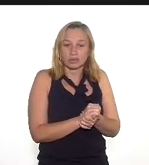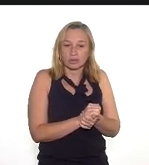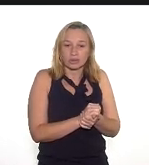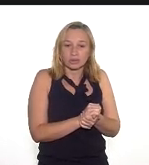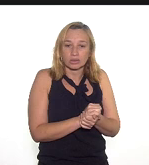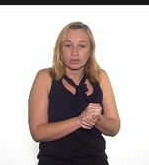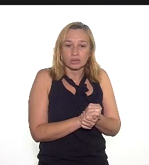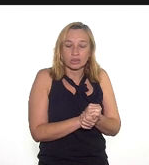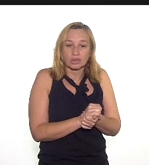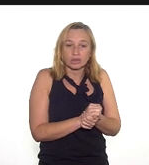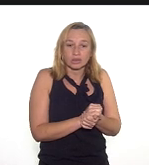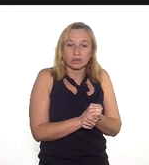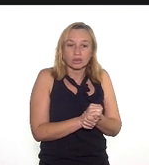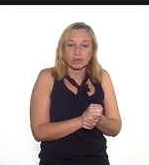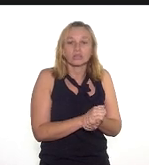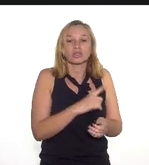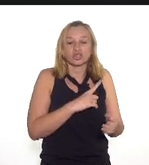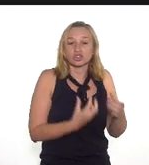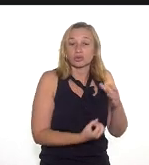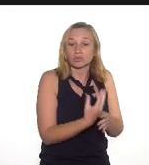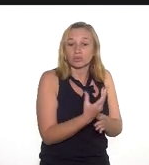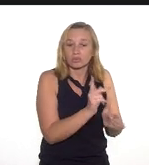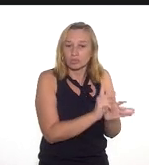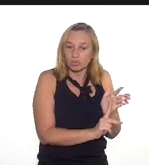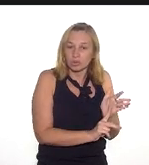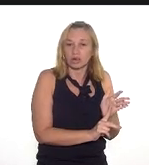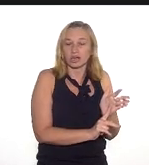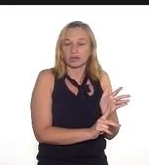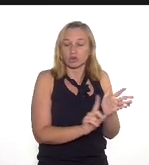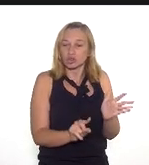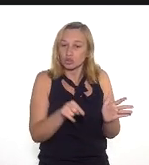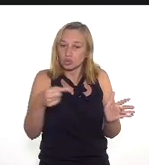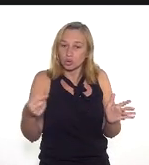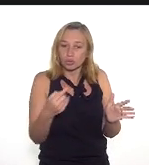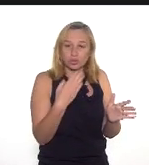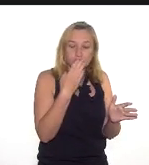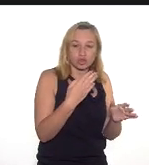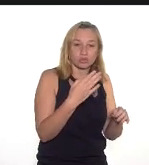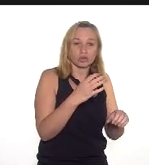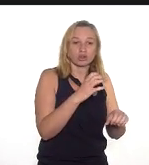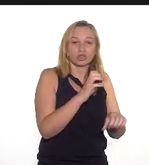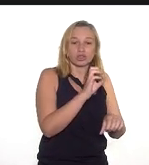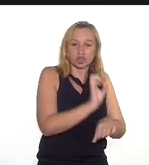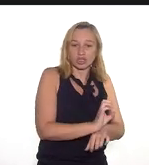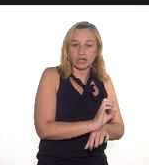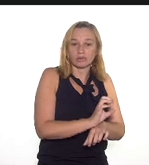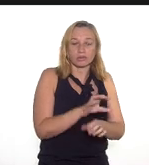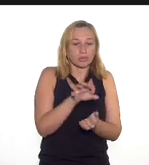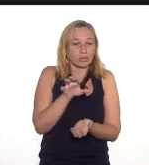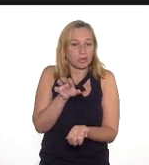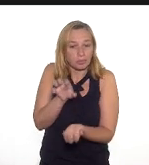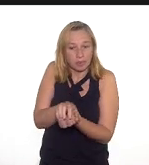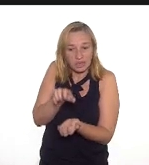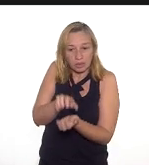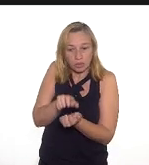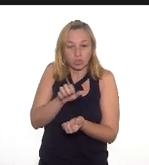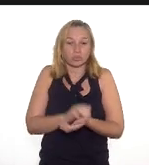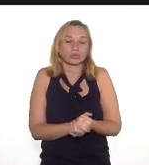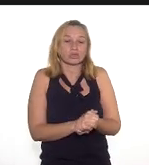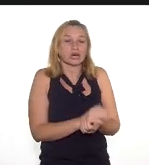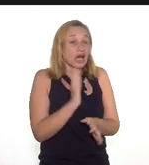fiscalização pela 15, que existiam projetos de outros estados, como Pernambuco, né? Bom,